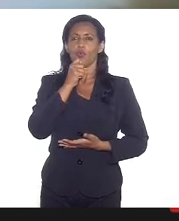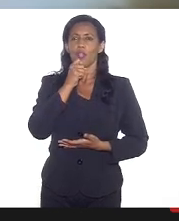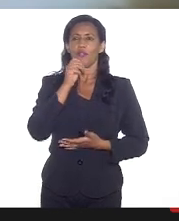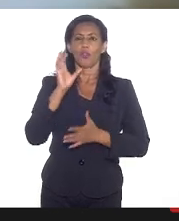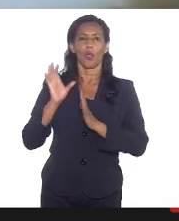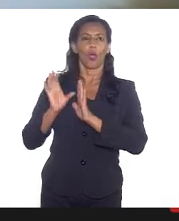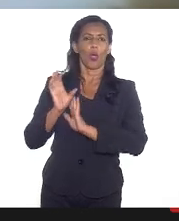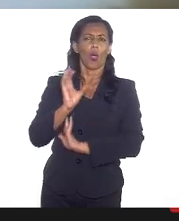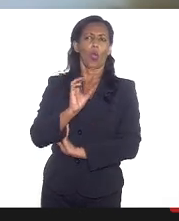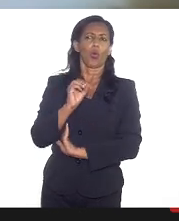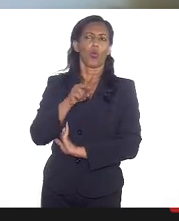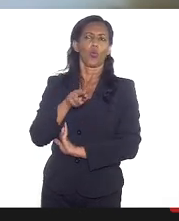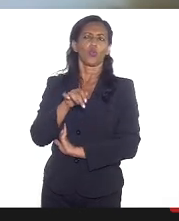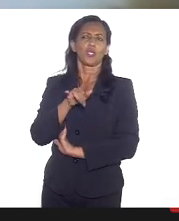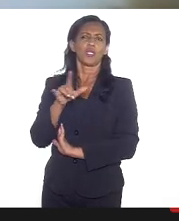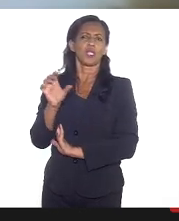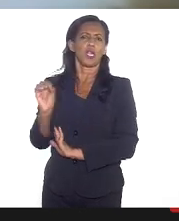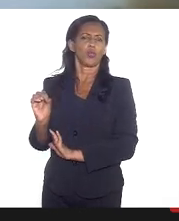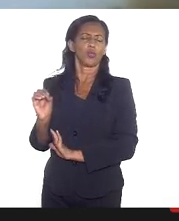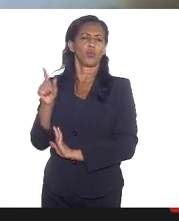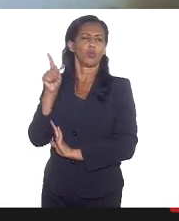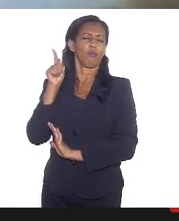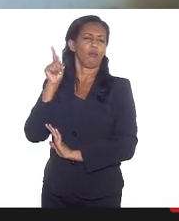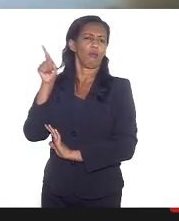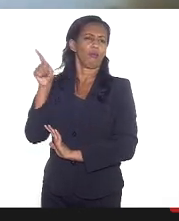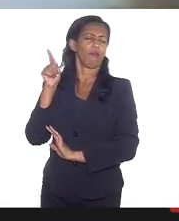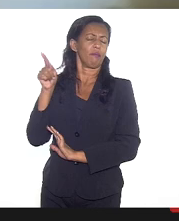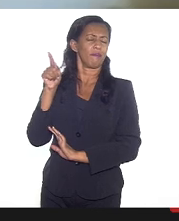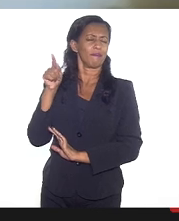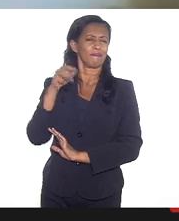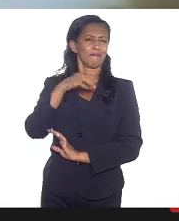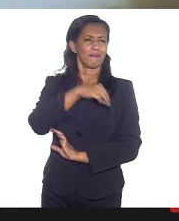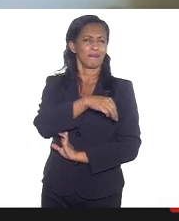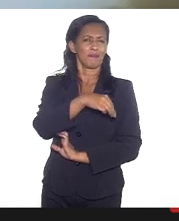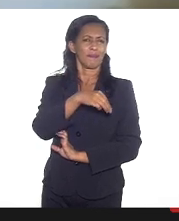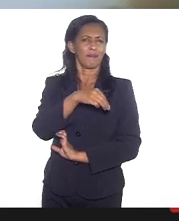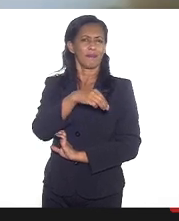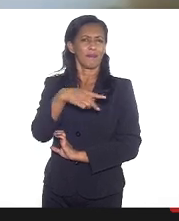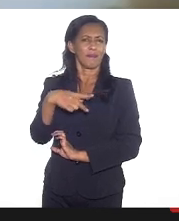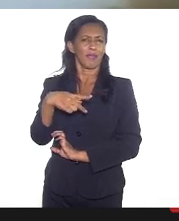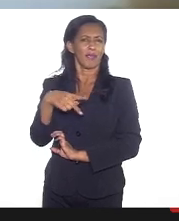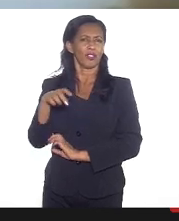consenso no Ministério Público Estadual.